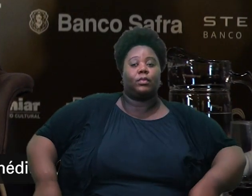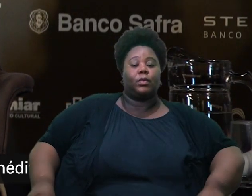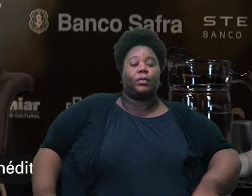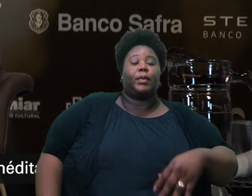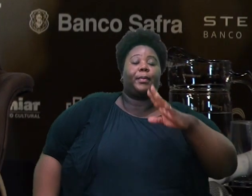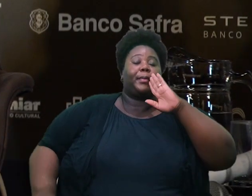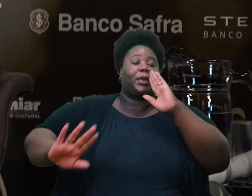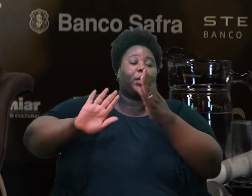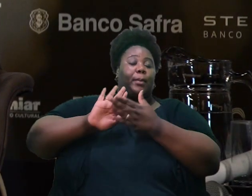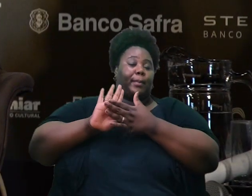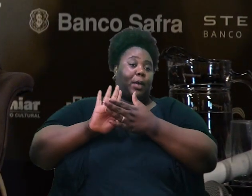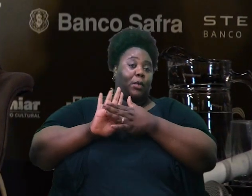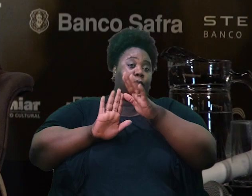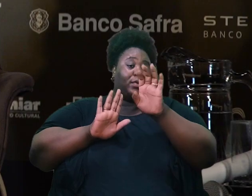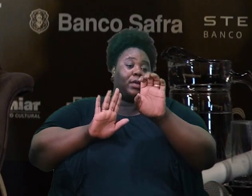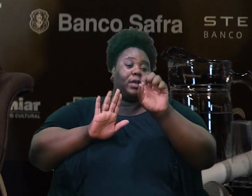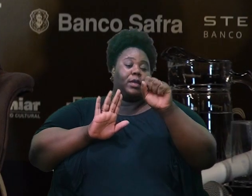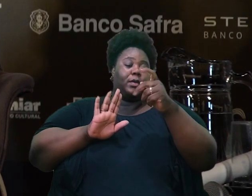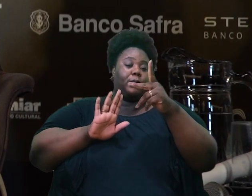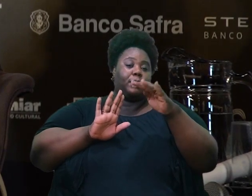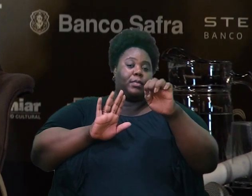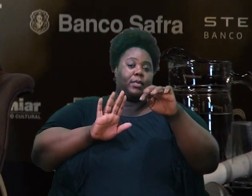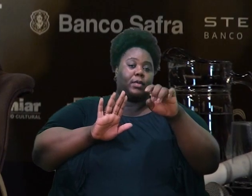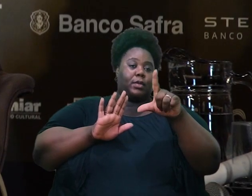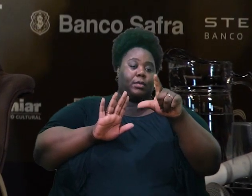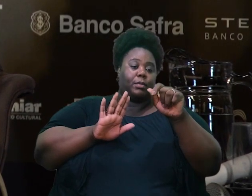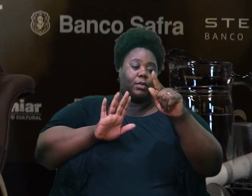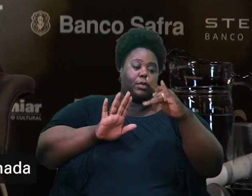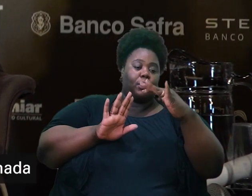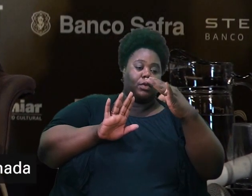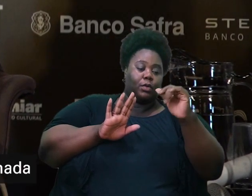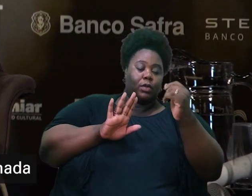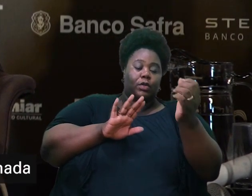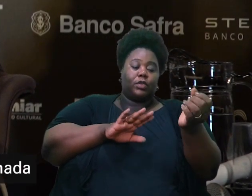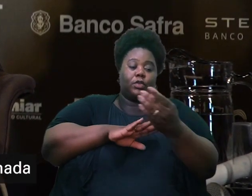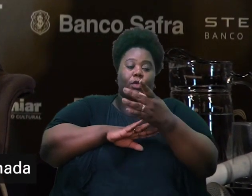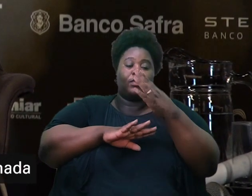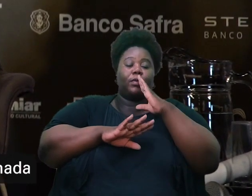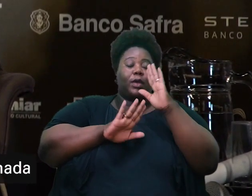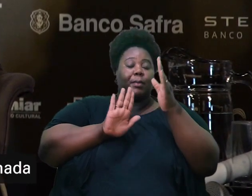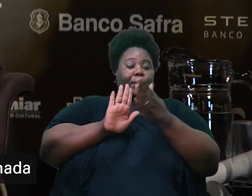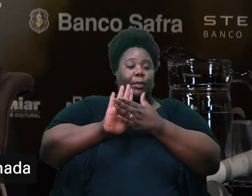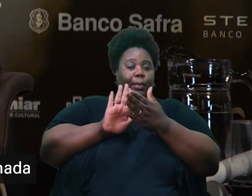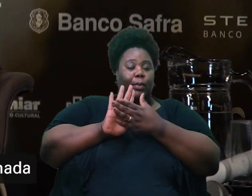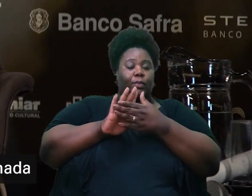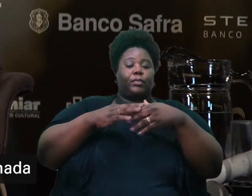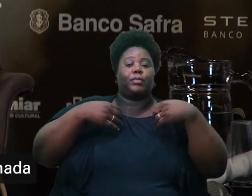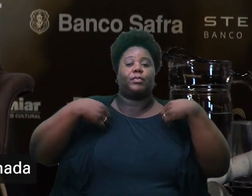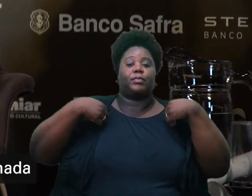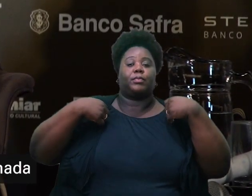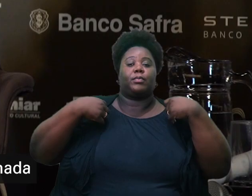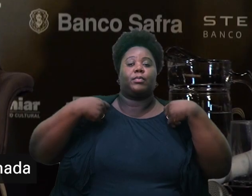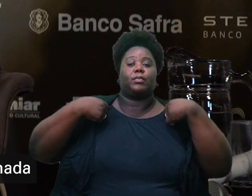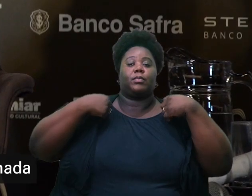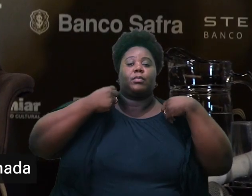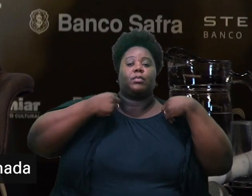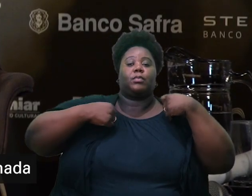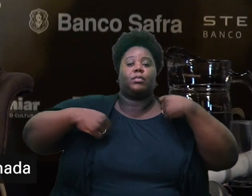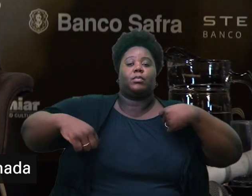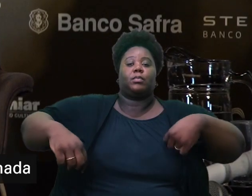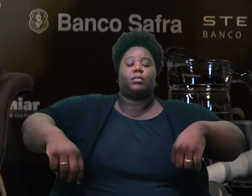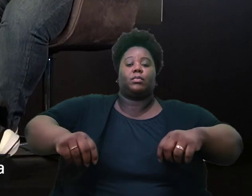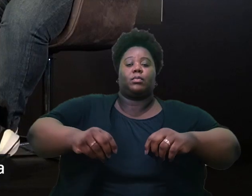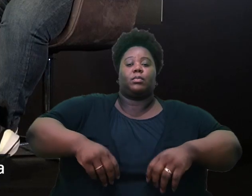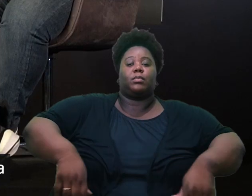inédita. Em meados dos anos 80, eu proponho o conceito de